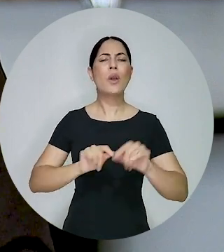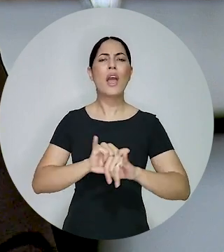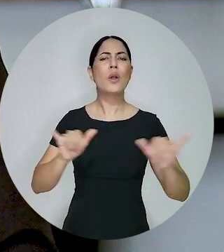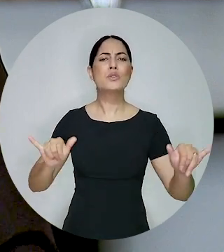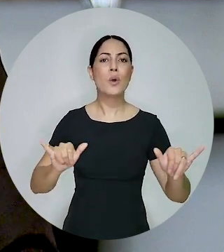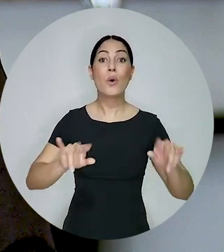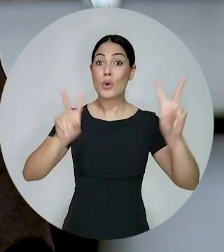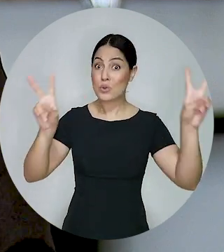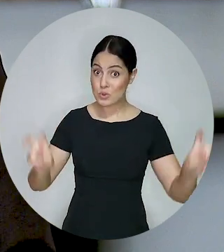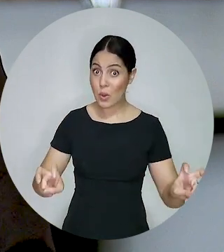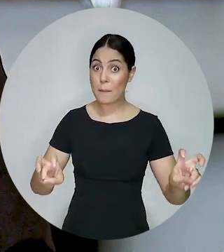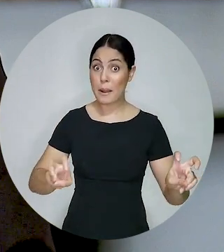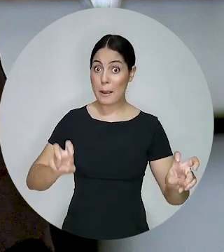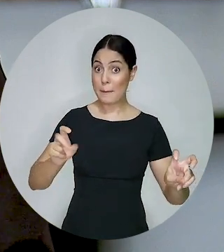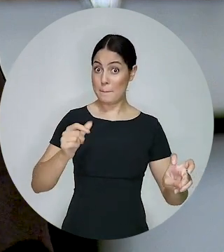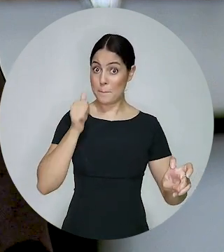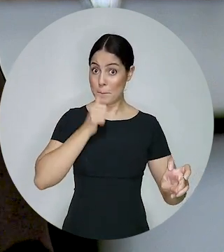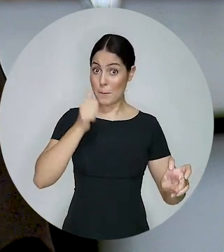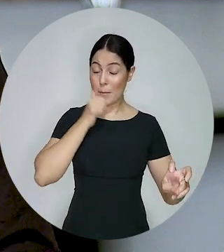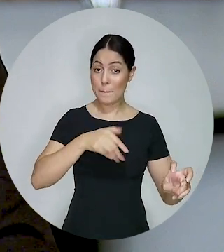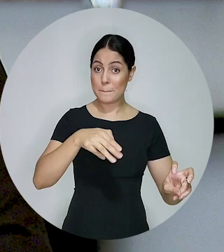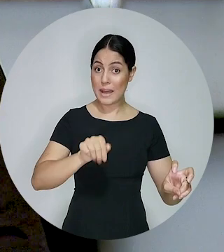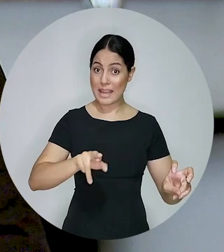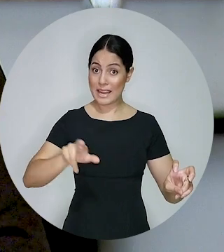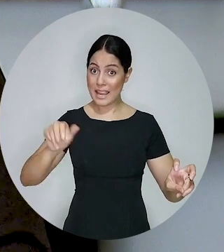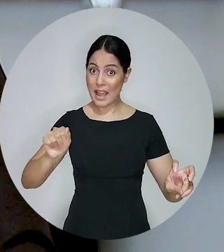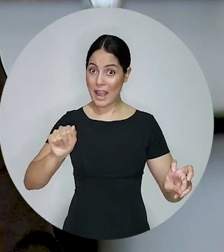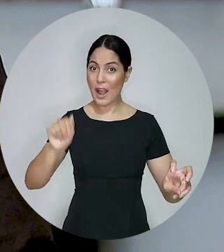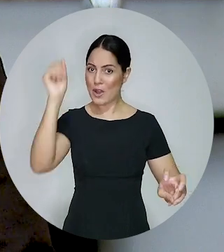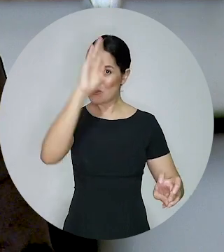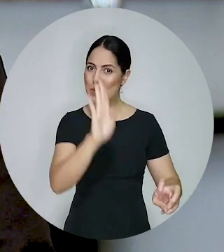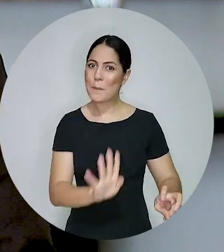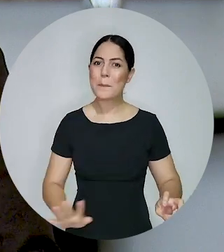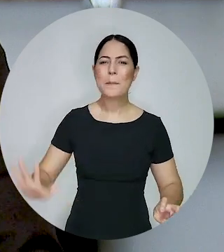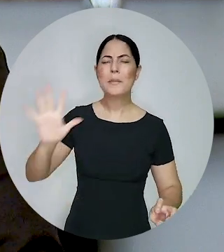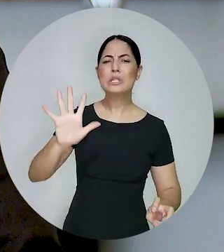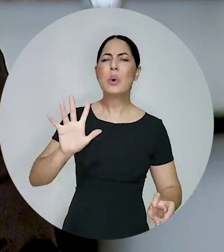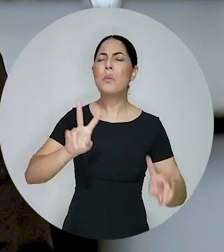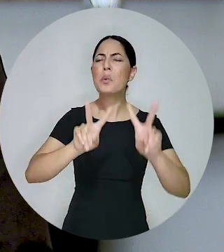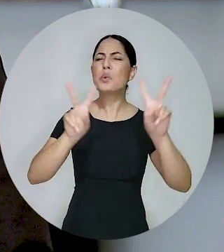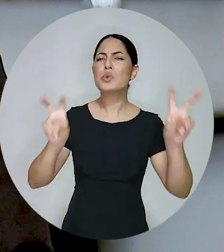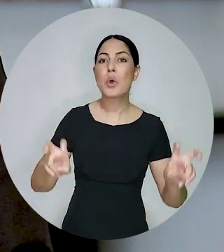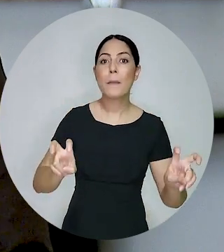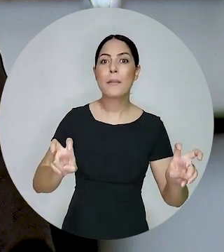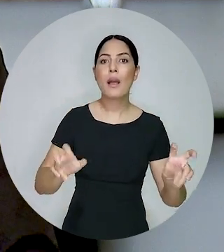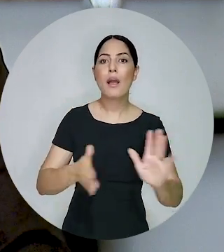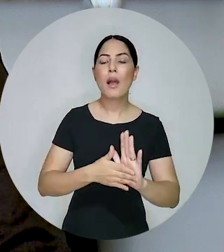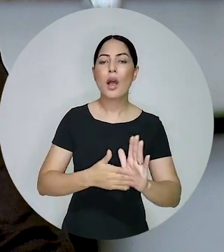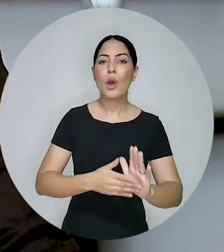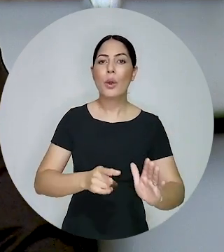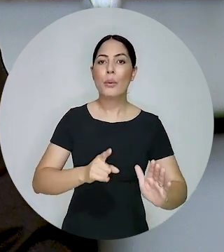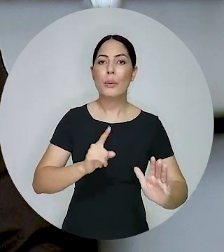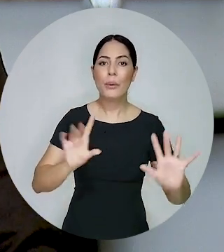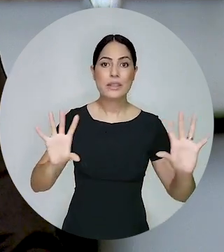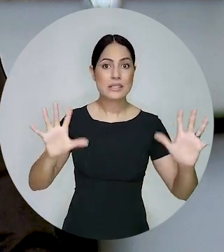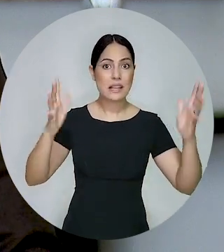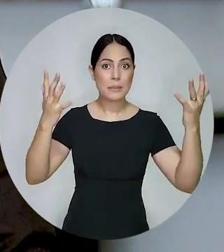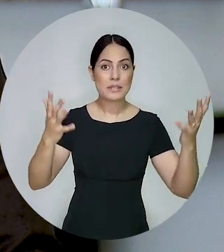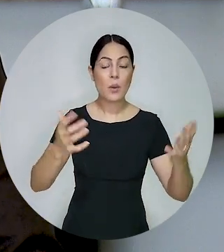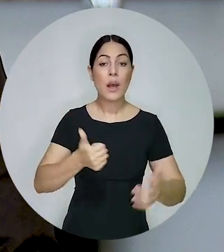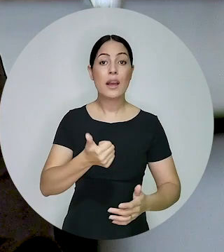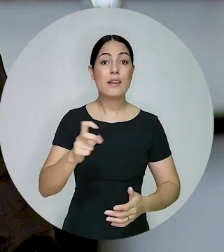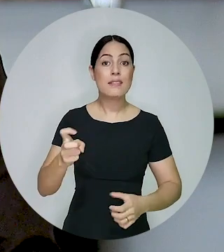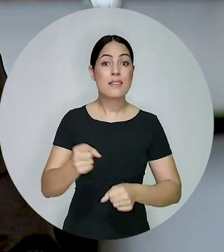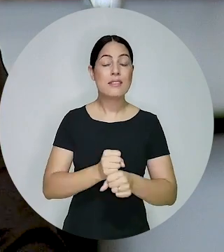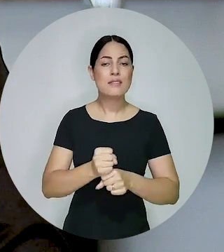Brasil. A iniciativa faz parte do projeto Respeito e Diversidade e tem como objetivo celebrar os 15 anos da Lei